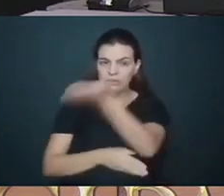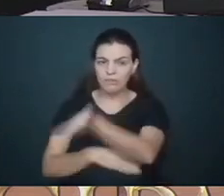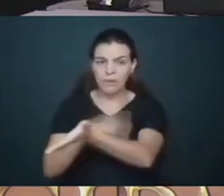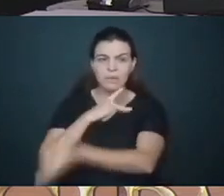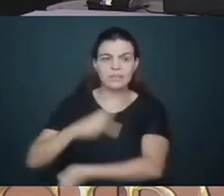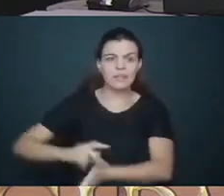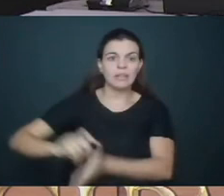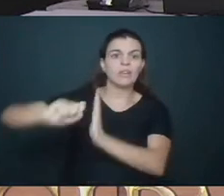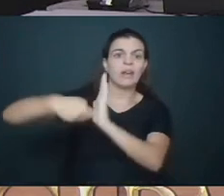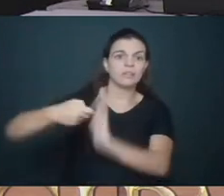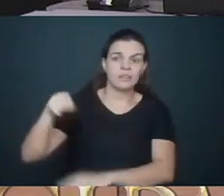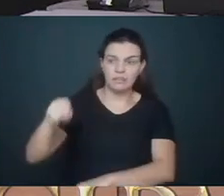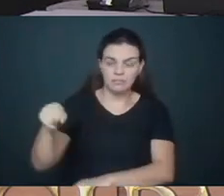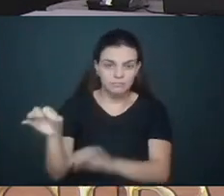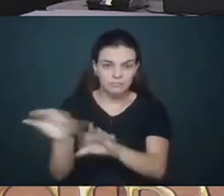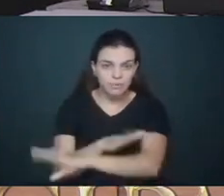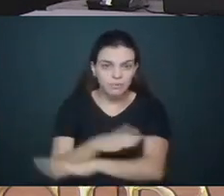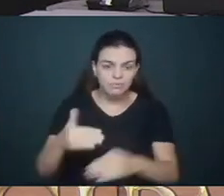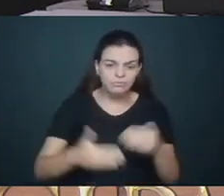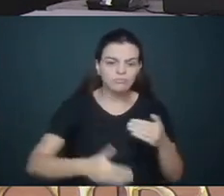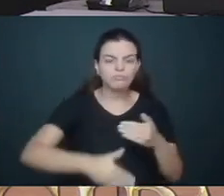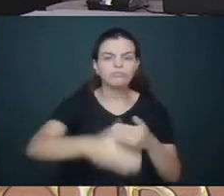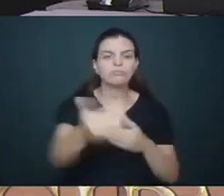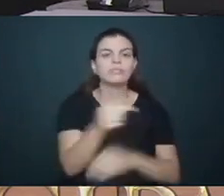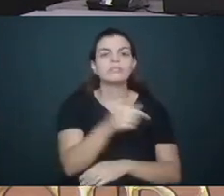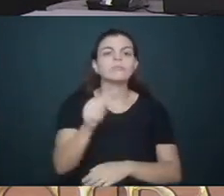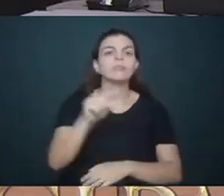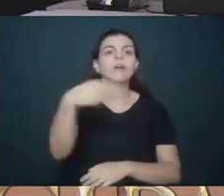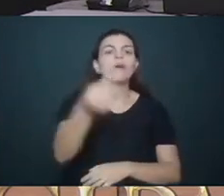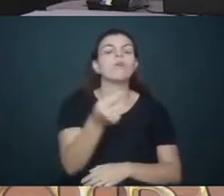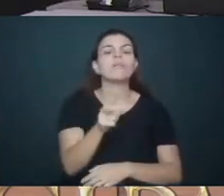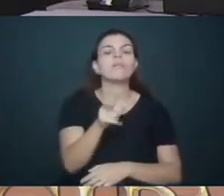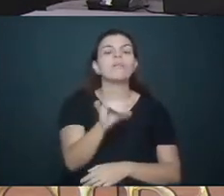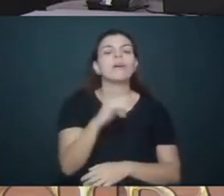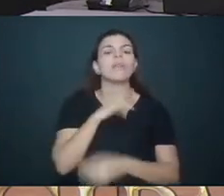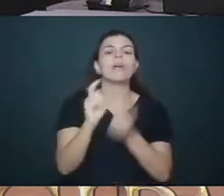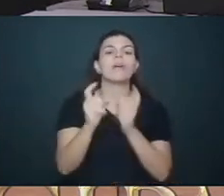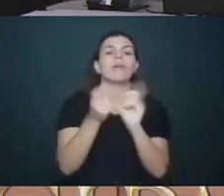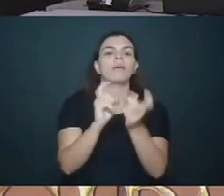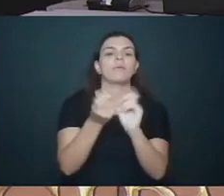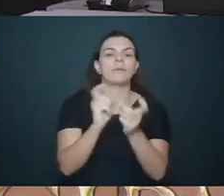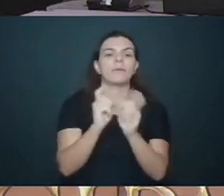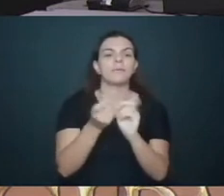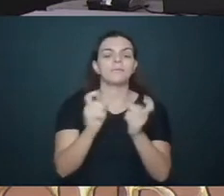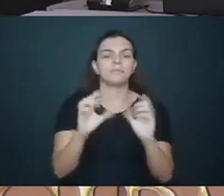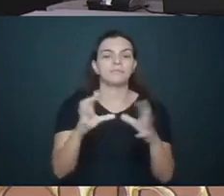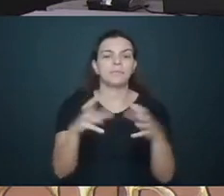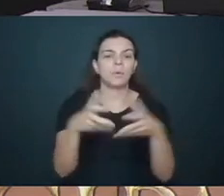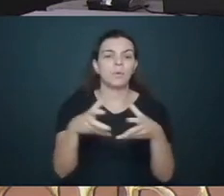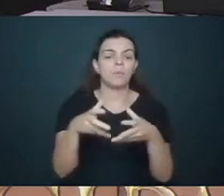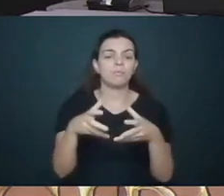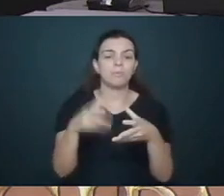daí, também na semana seguinte, tem uma reunião com os extensionistas do Estado, porque